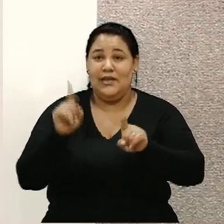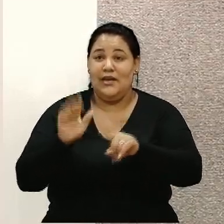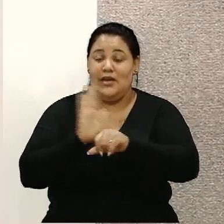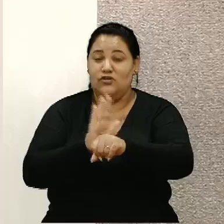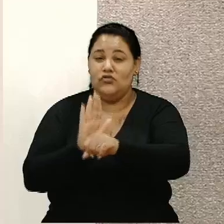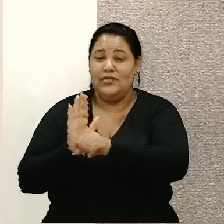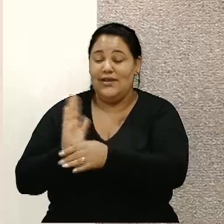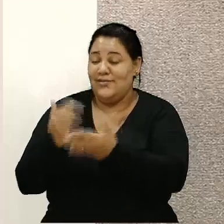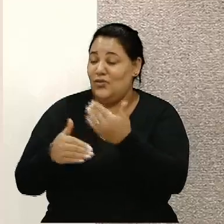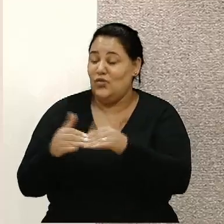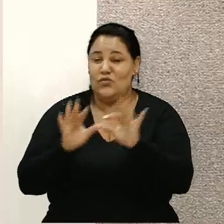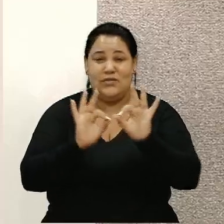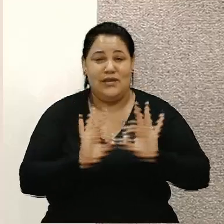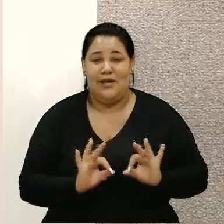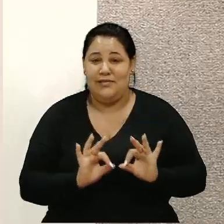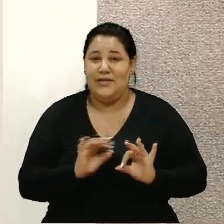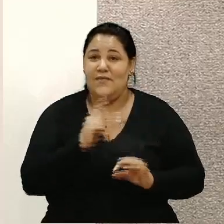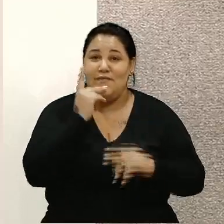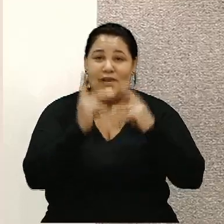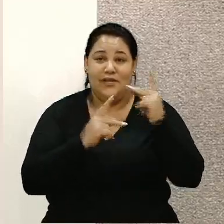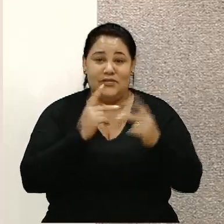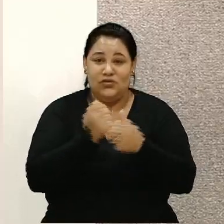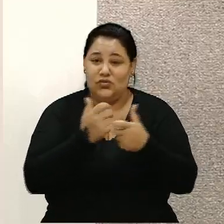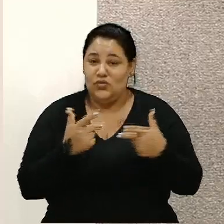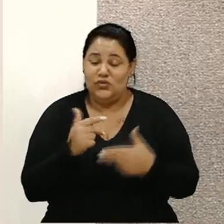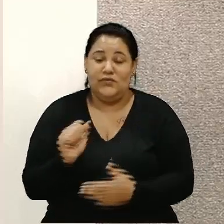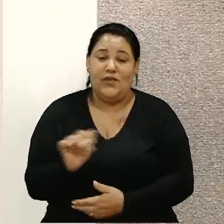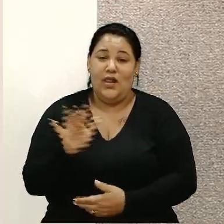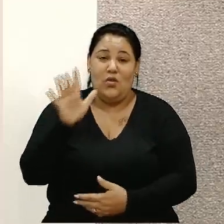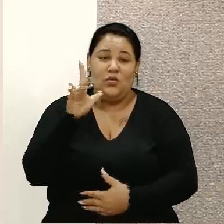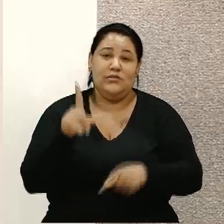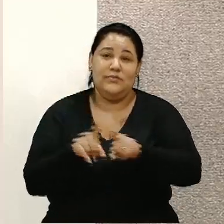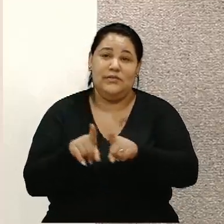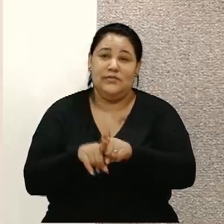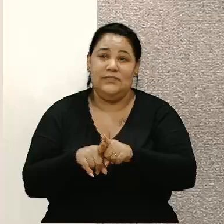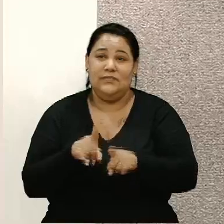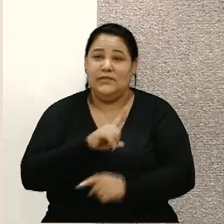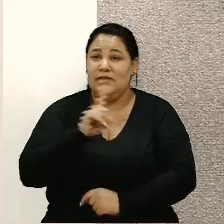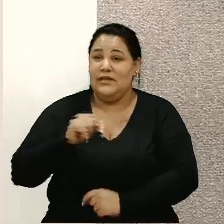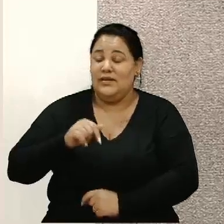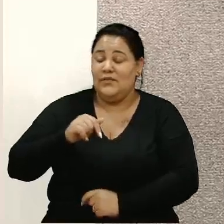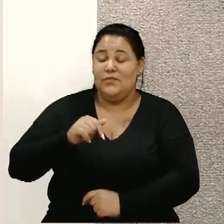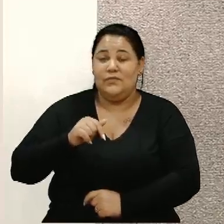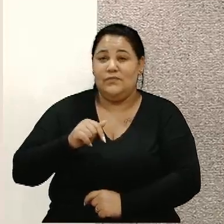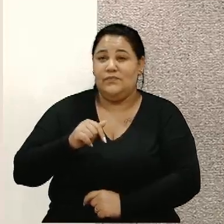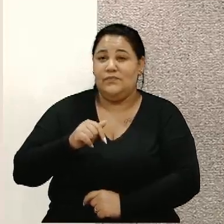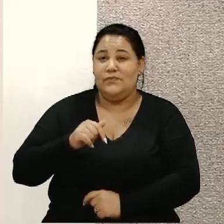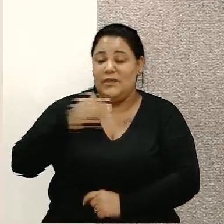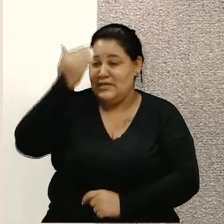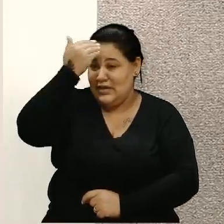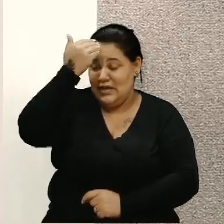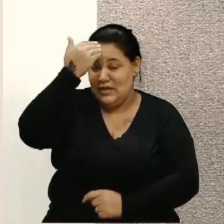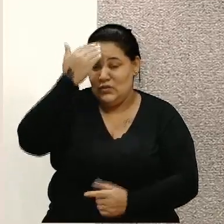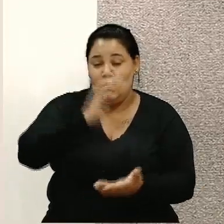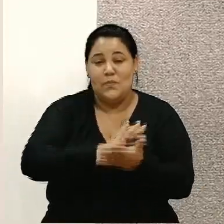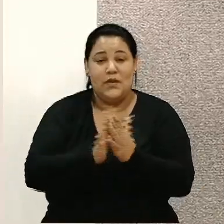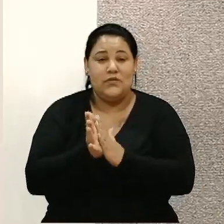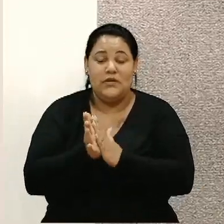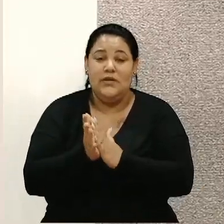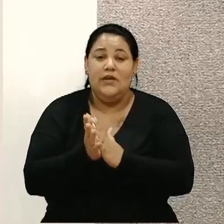essas questões, falando de princípios, de valores, não tolerando o vilipêndio, seja a qualquer religião,